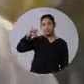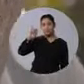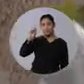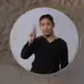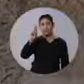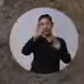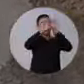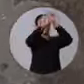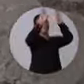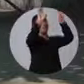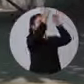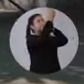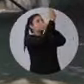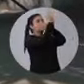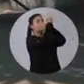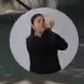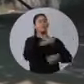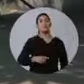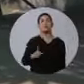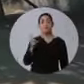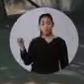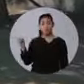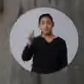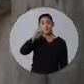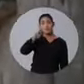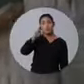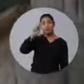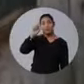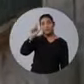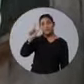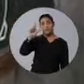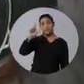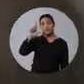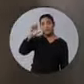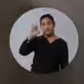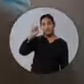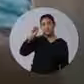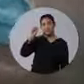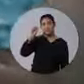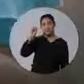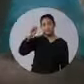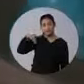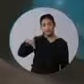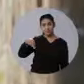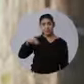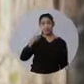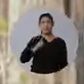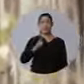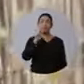Esse Gladson é irmão do Gleison, tem 5 anos e, igual ao nosso estado, tem todo um futuro pela